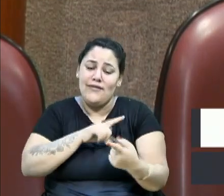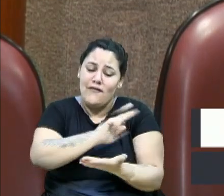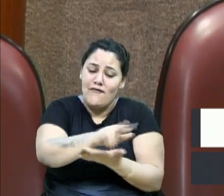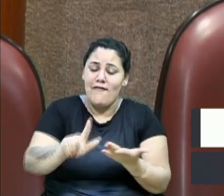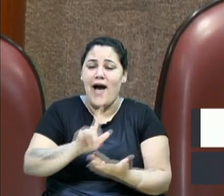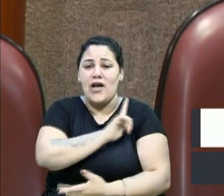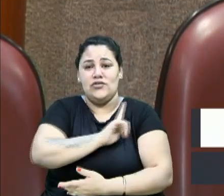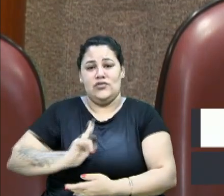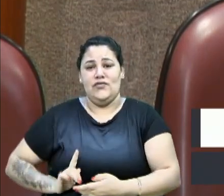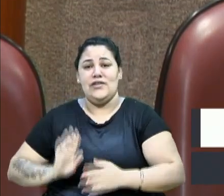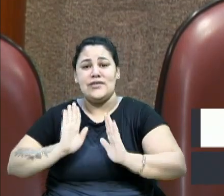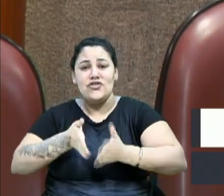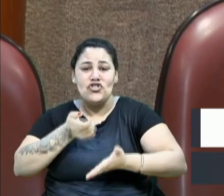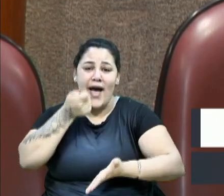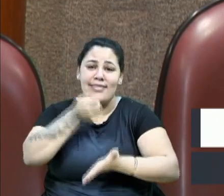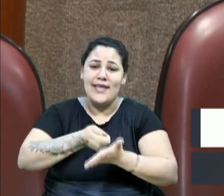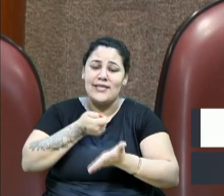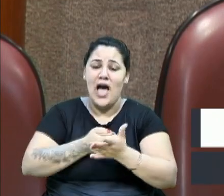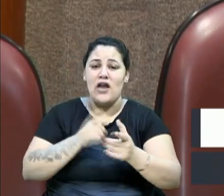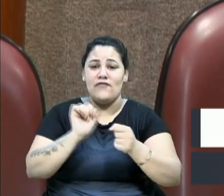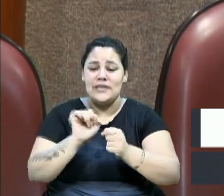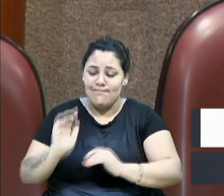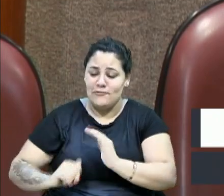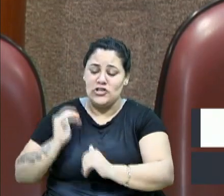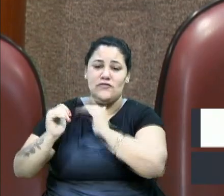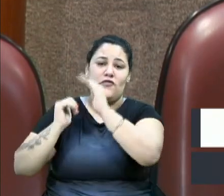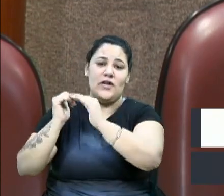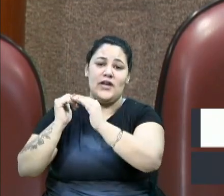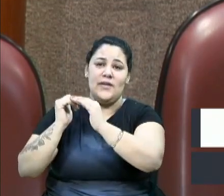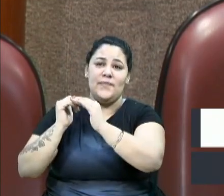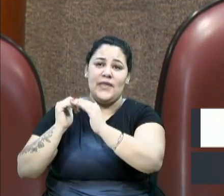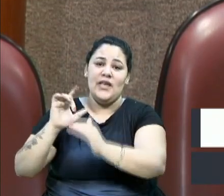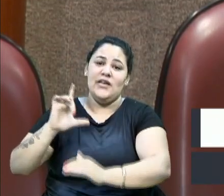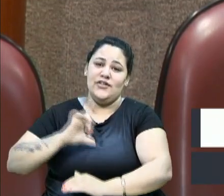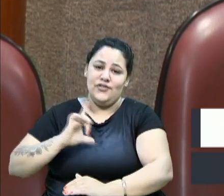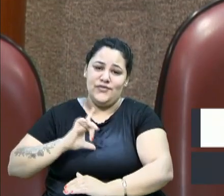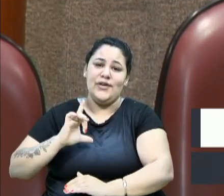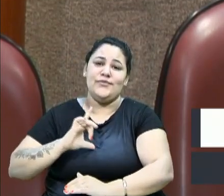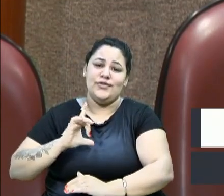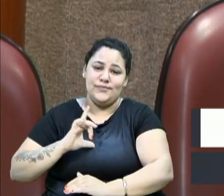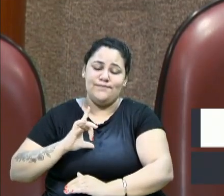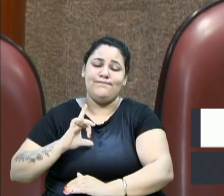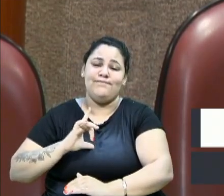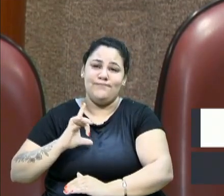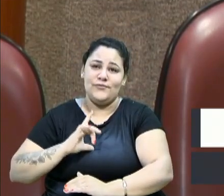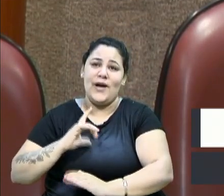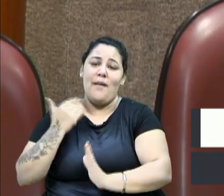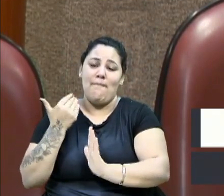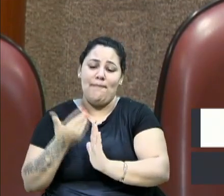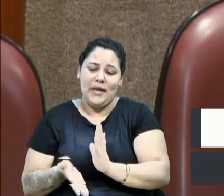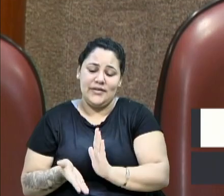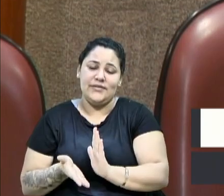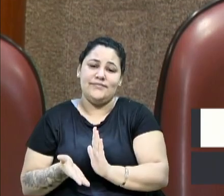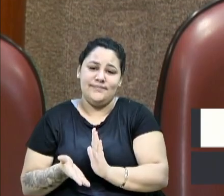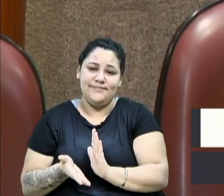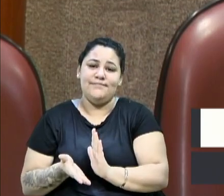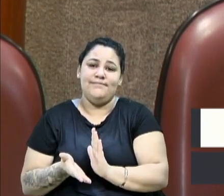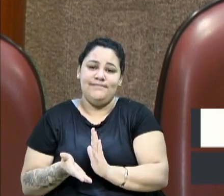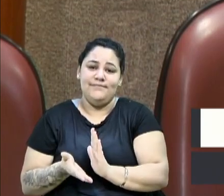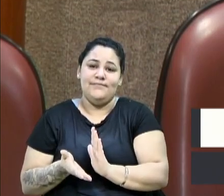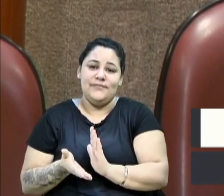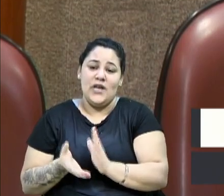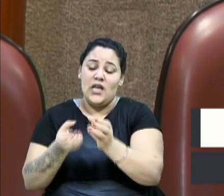hã fazer com que ele crescesse e tivemos um percalço né de um aventureiro aí que praticamente